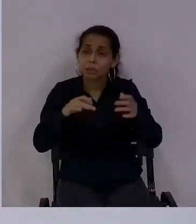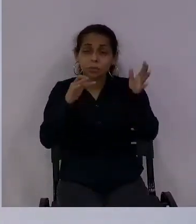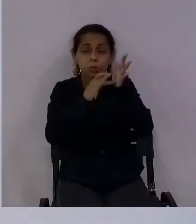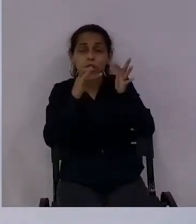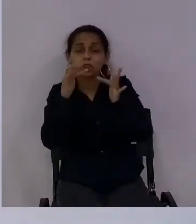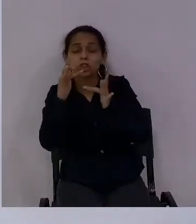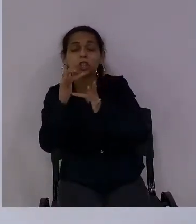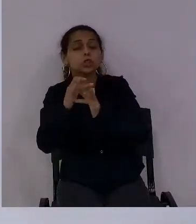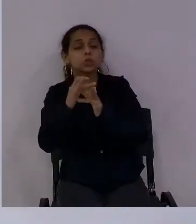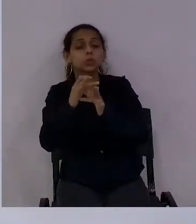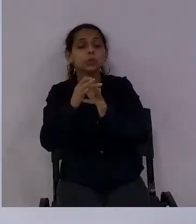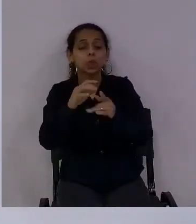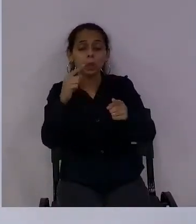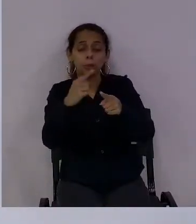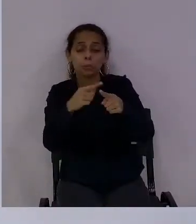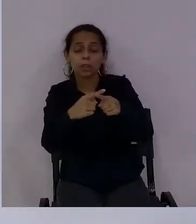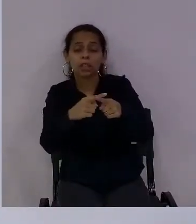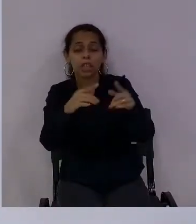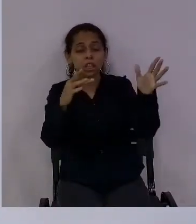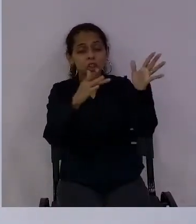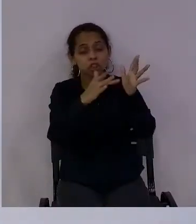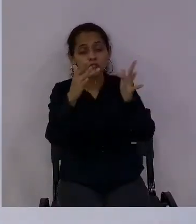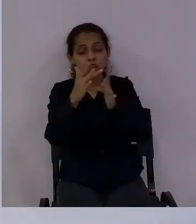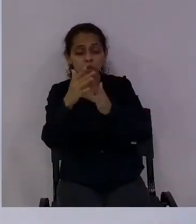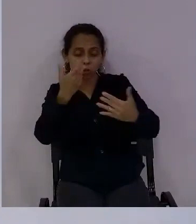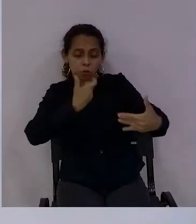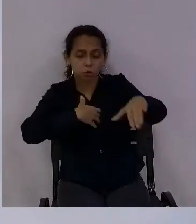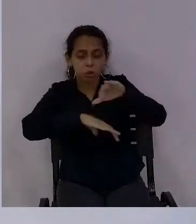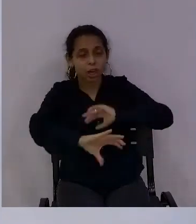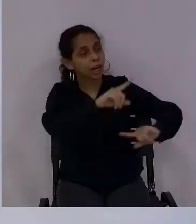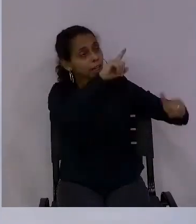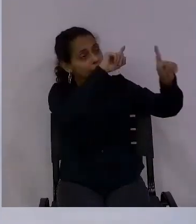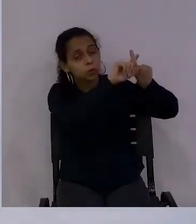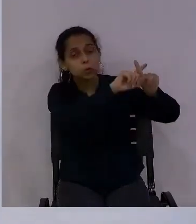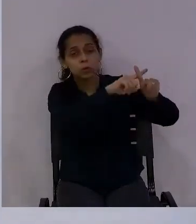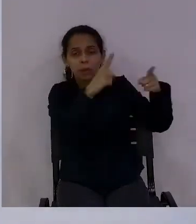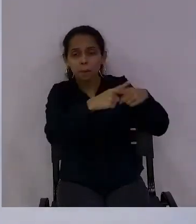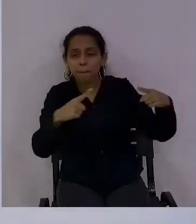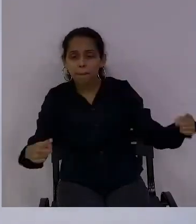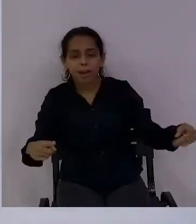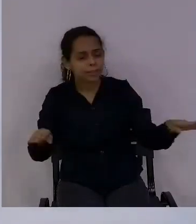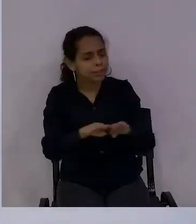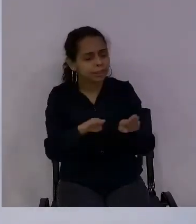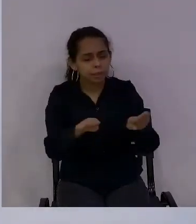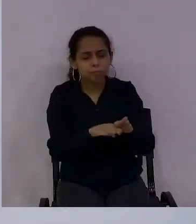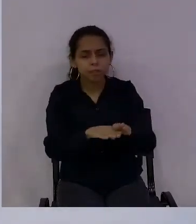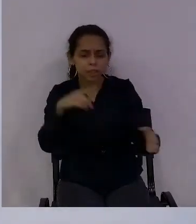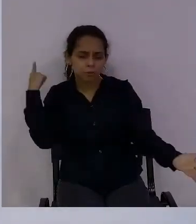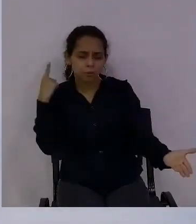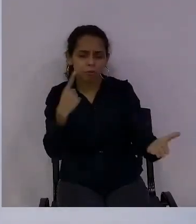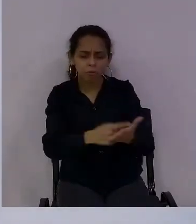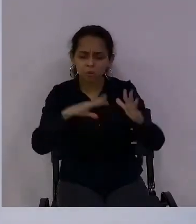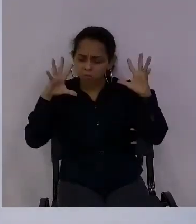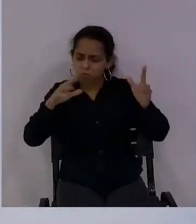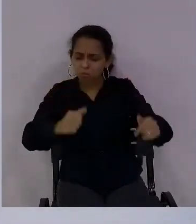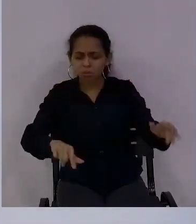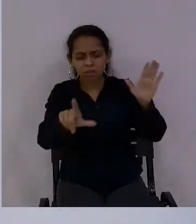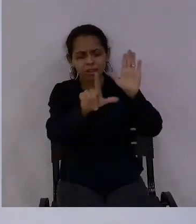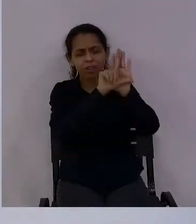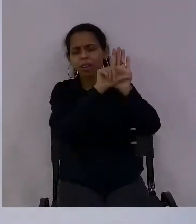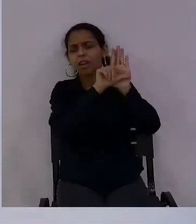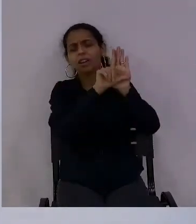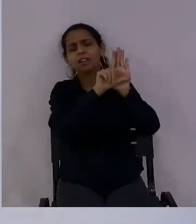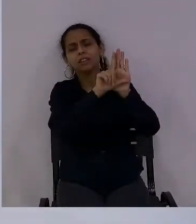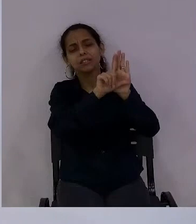paga o preço, não apenas vai na cruz receber a punição pelo meu e pelo seu pecado, ele também precisa vir e cumprir a lei. Passar